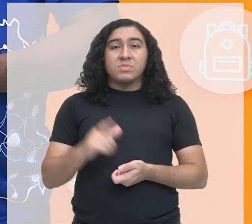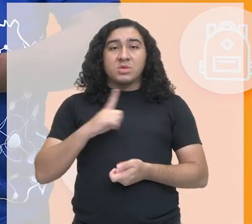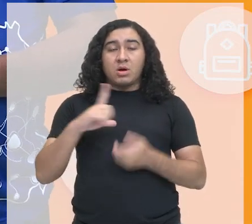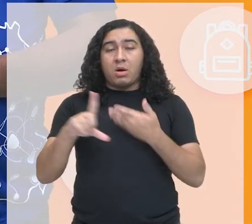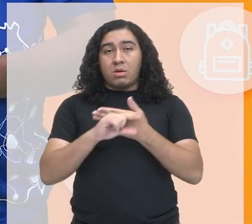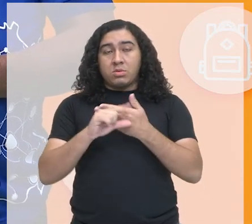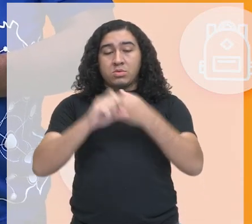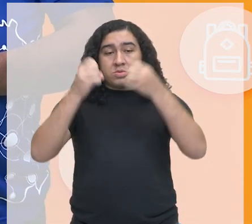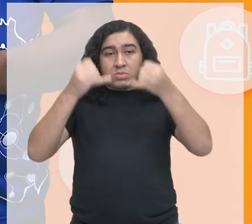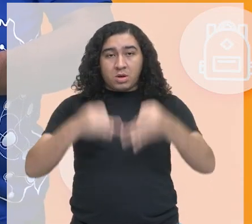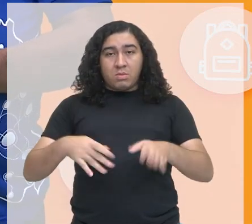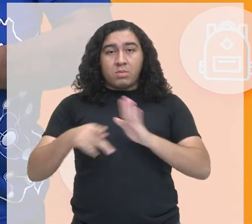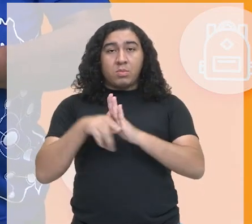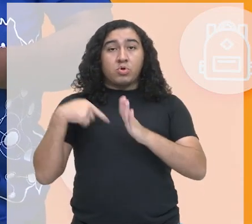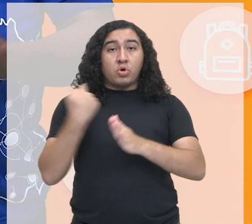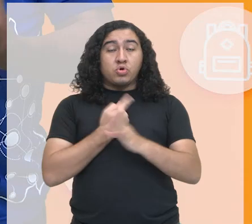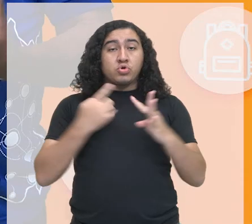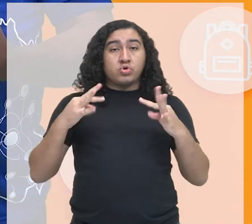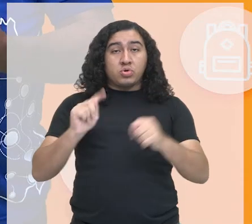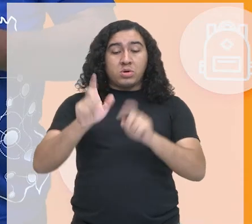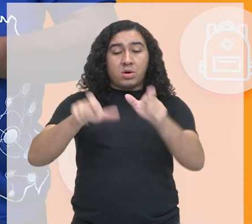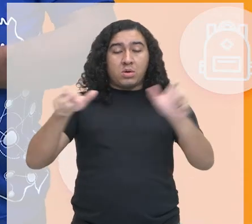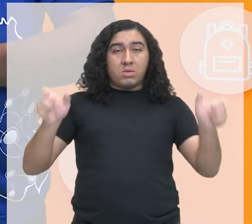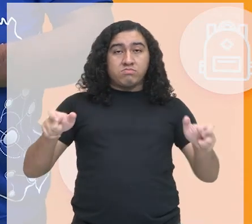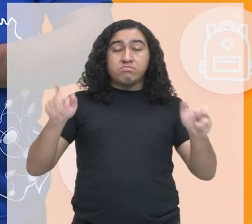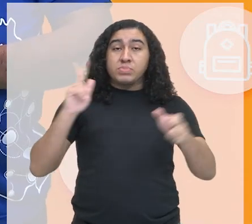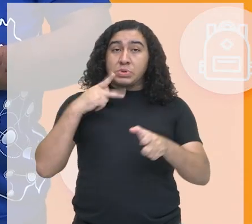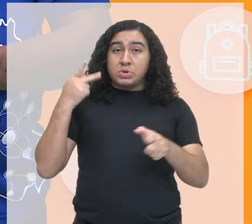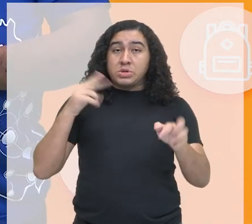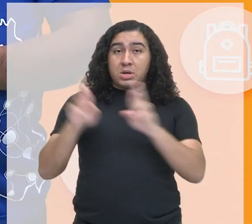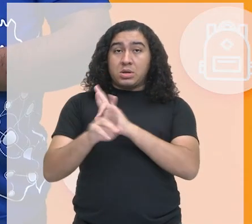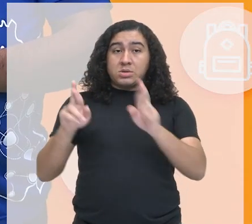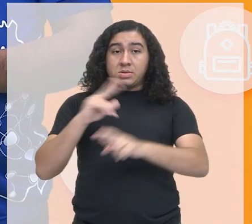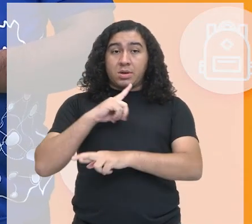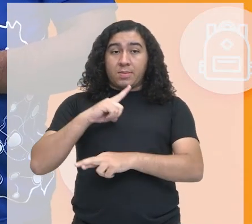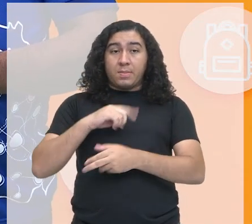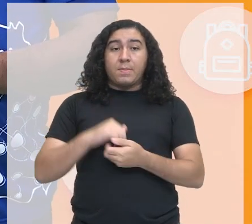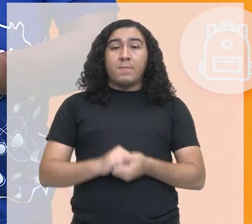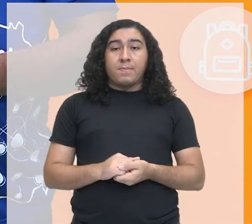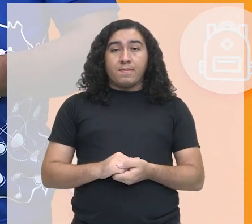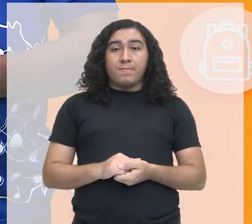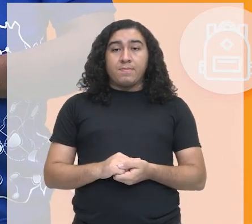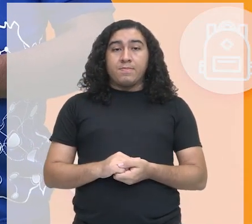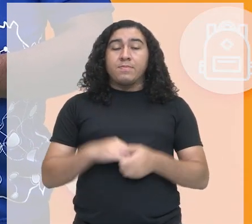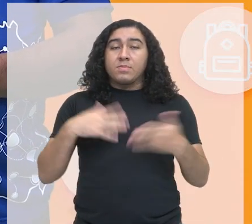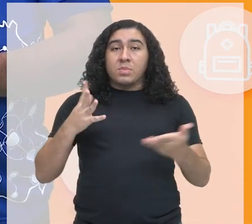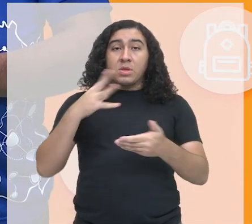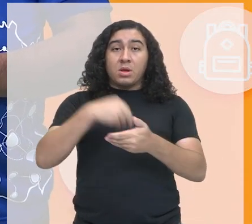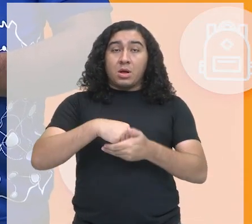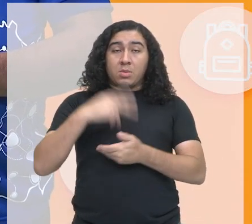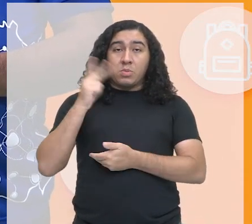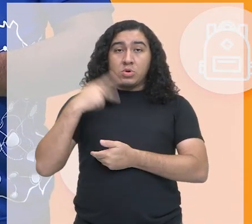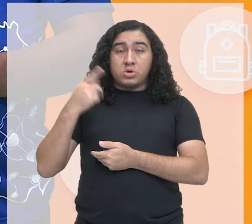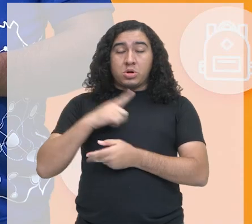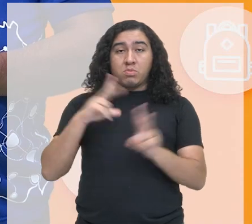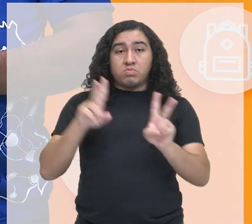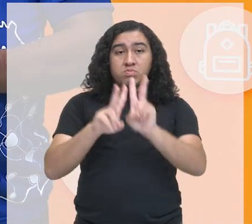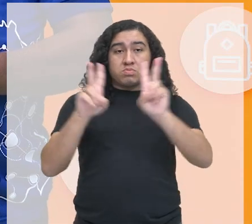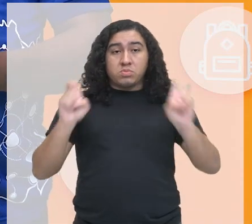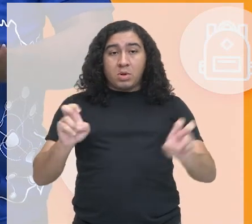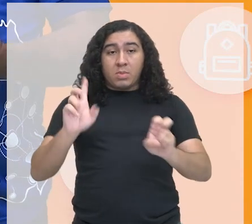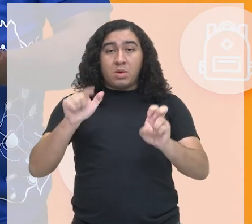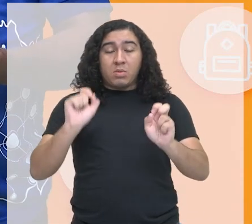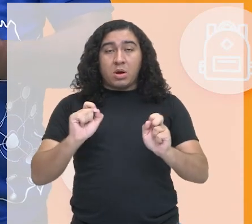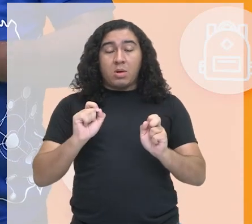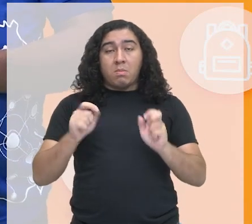seres políticos. Então, nós vamos ver aqui, dentro da política, um tema chamado engajamento